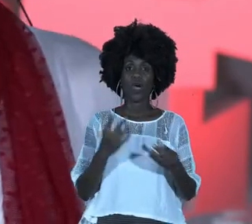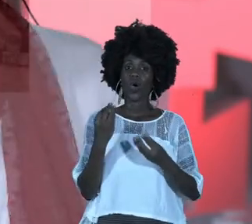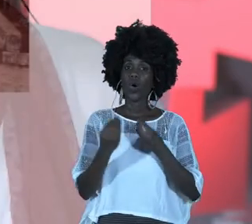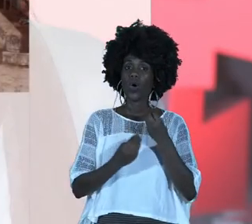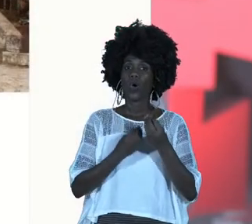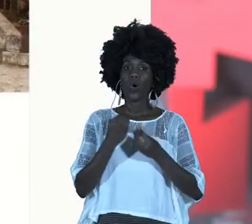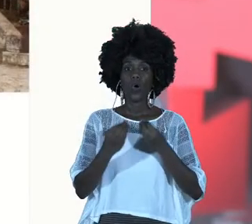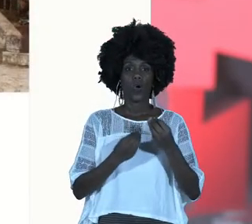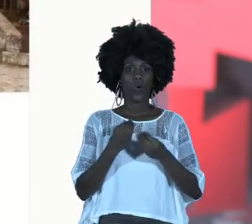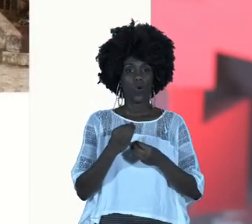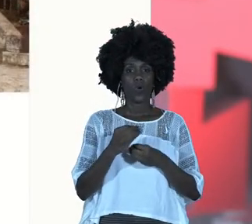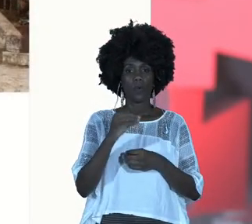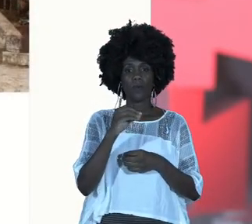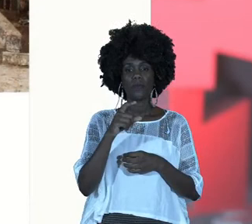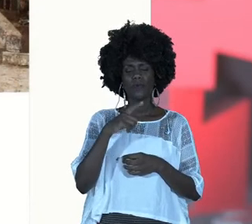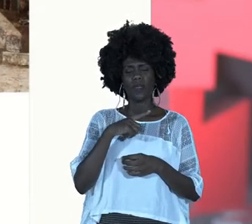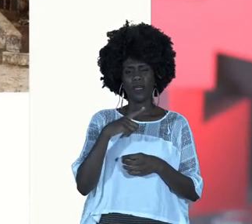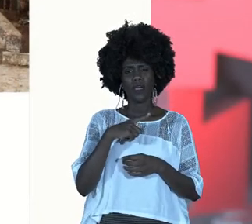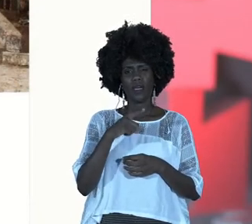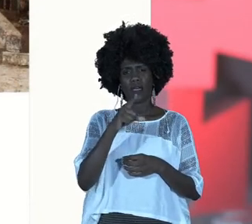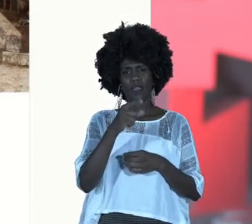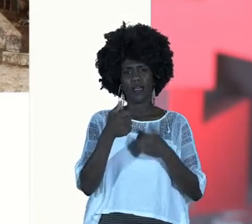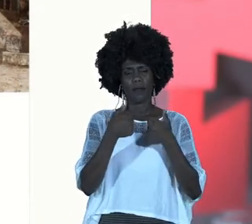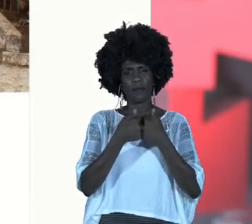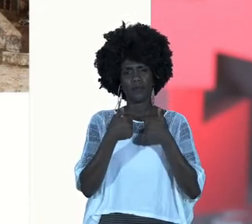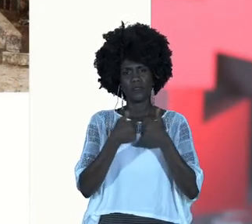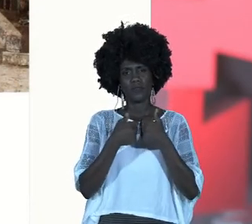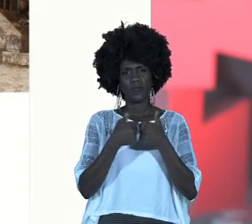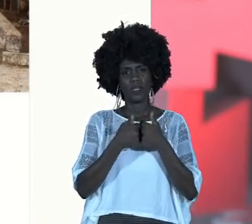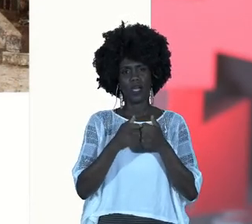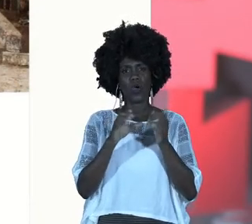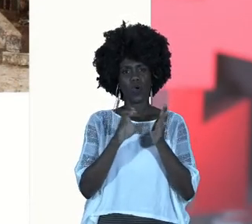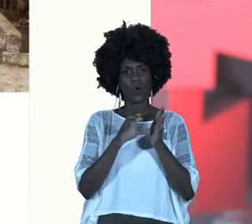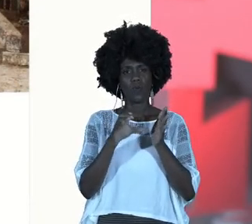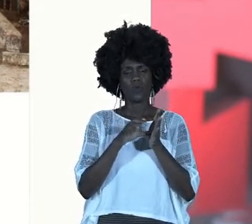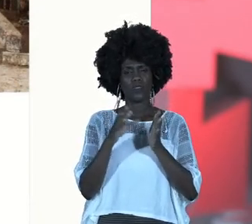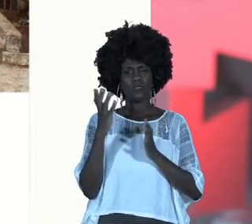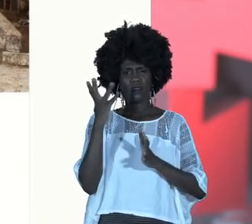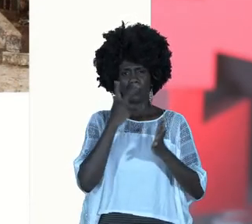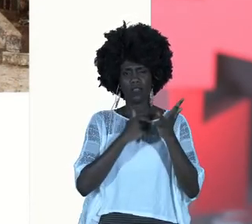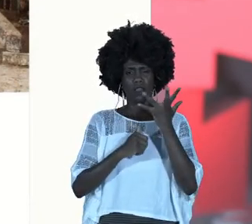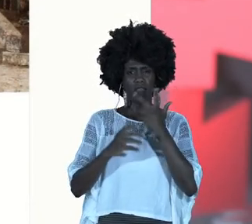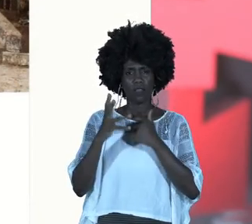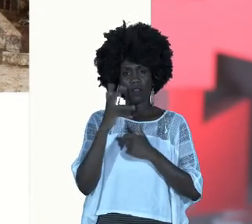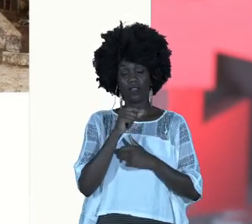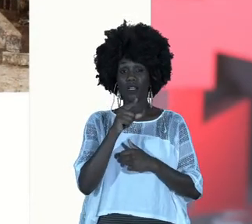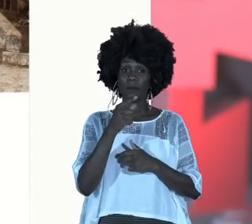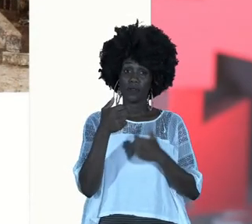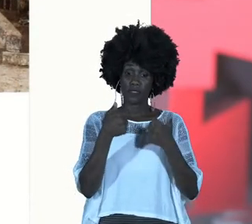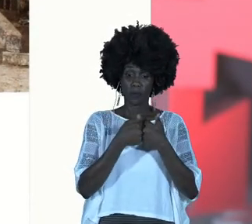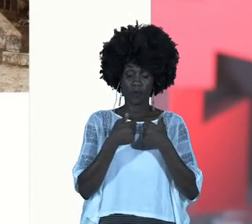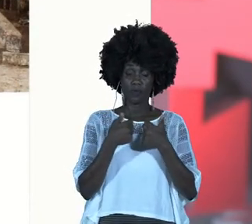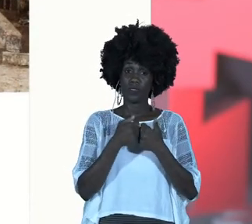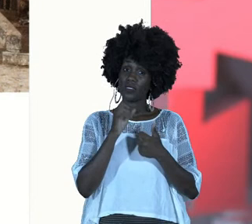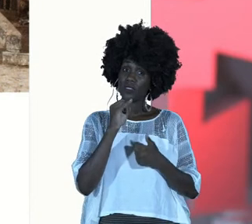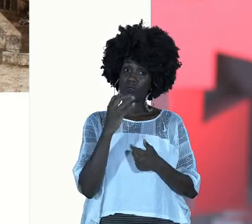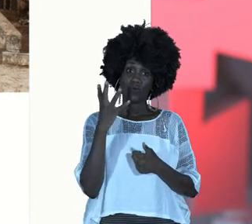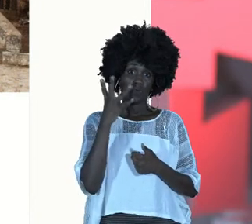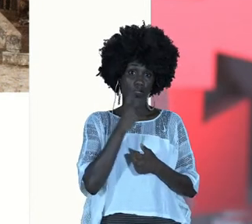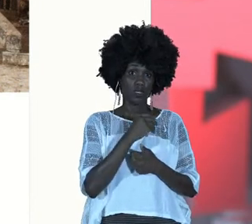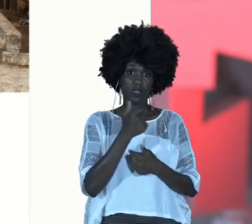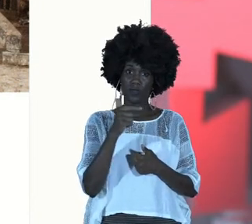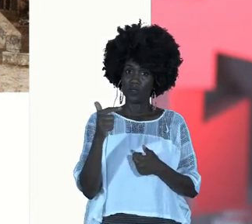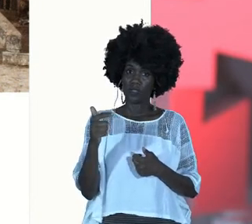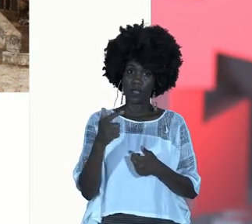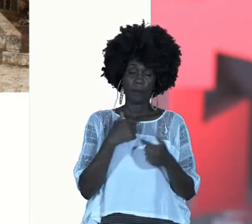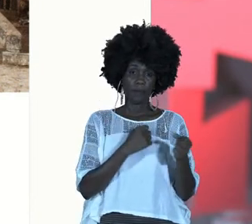em Lixo Extraordinário, ela também faz uma aproximação com a comunidade linda, porque se essa aproximação não for linda,